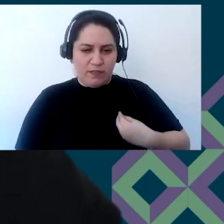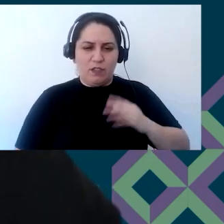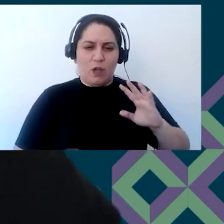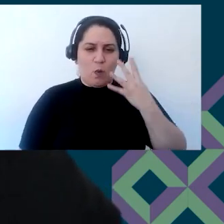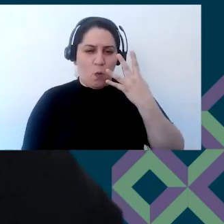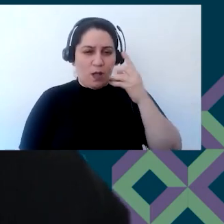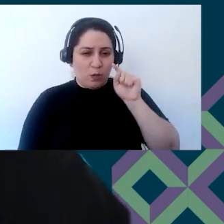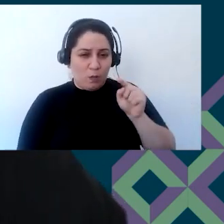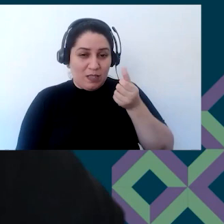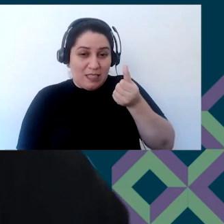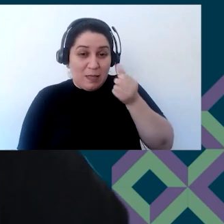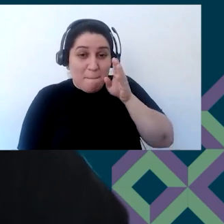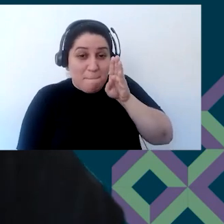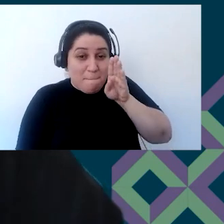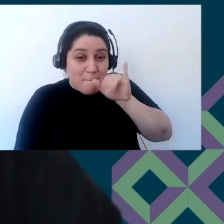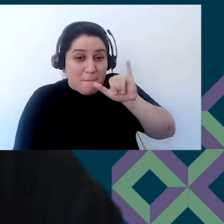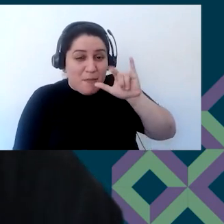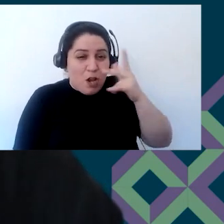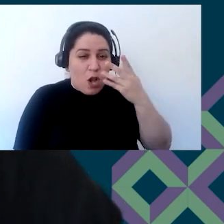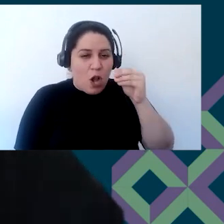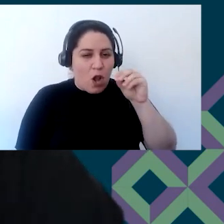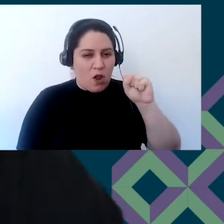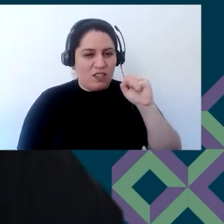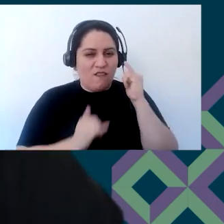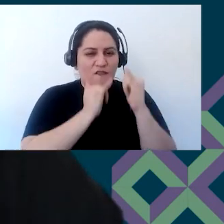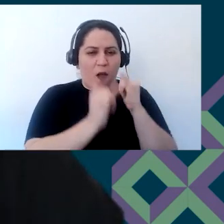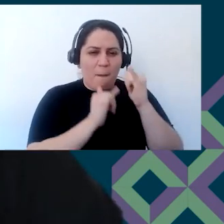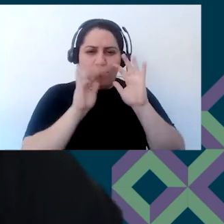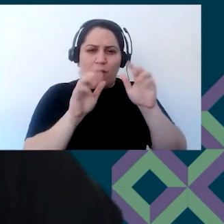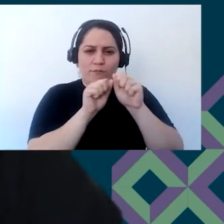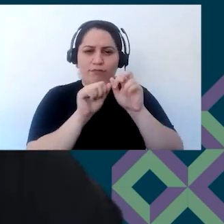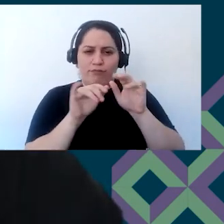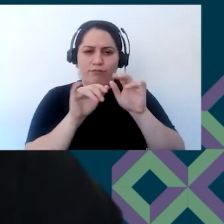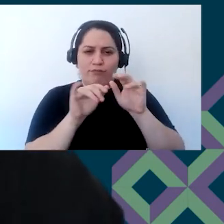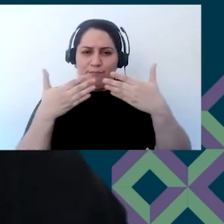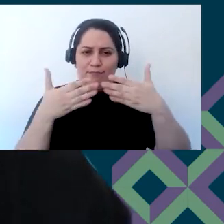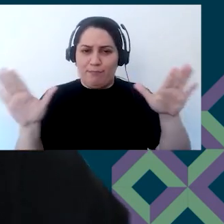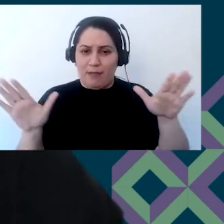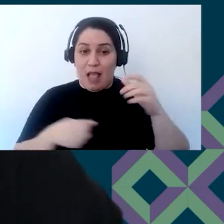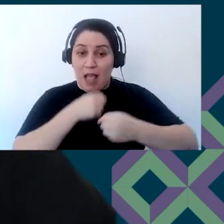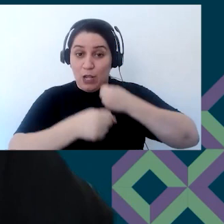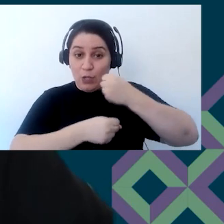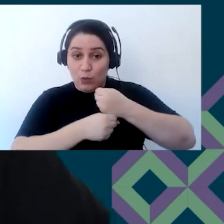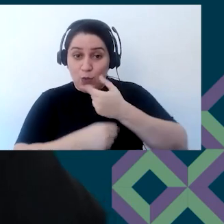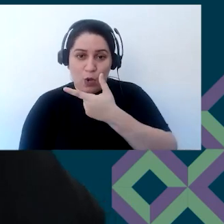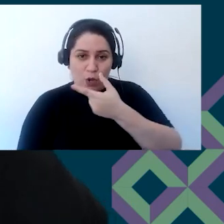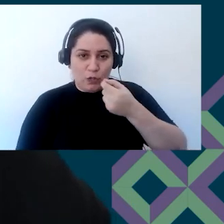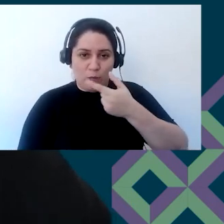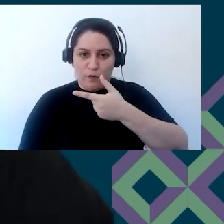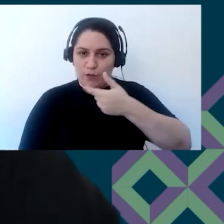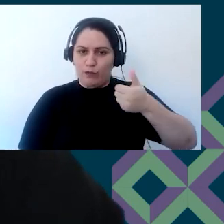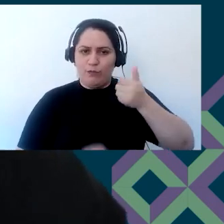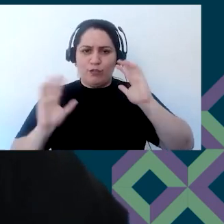4,6 bilhões de dados já foram vazados em 2021, representando um aumento